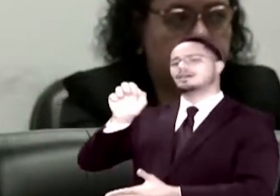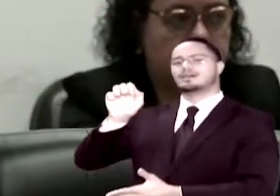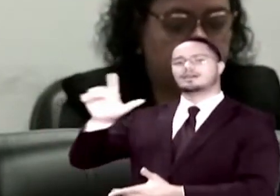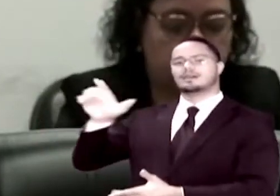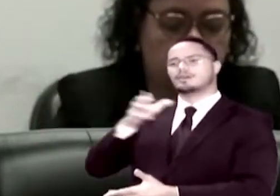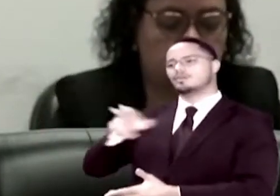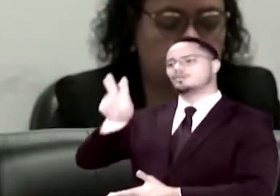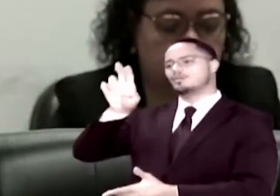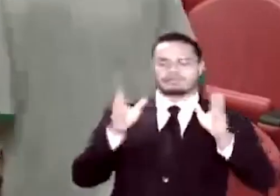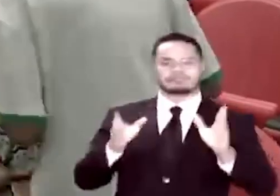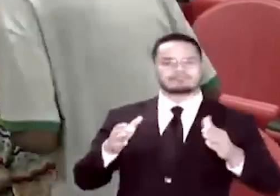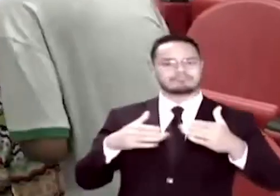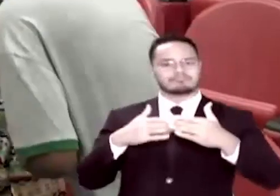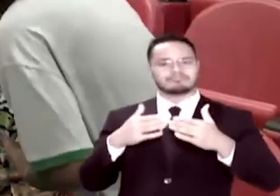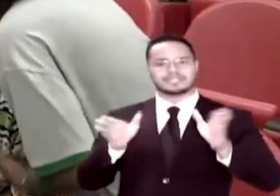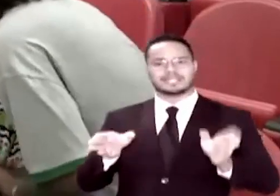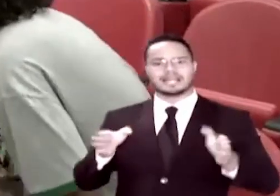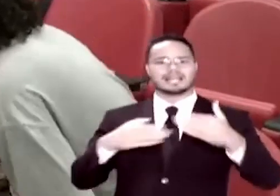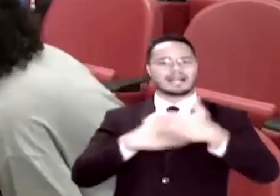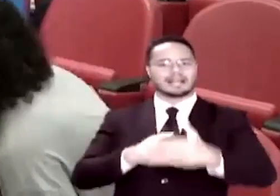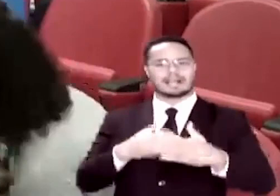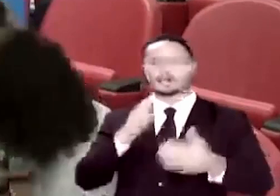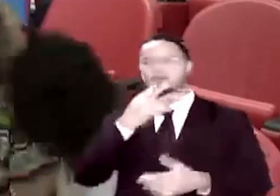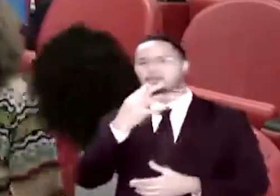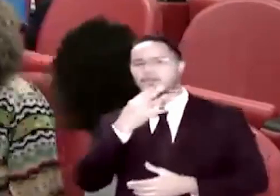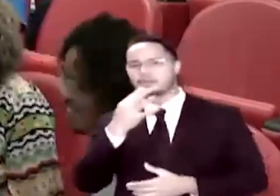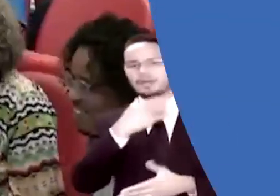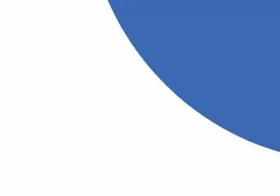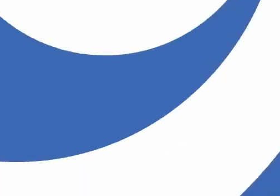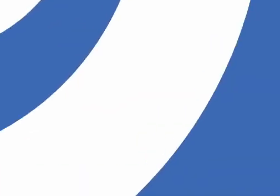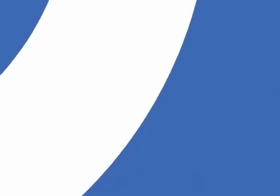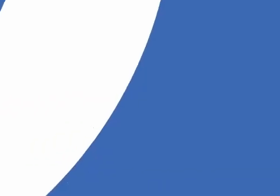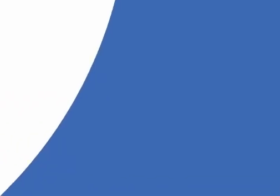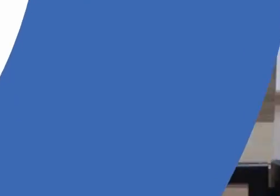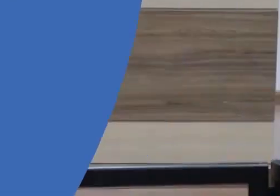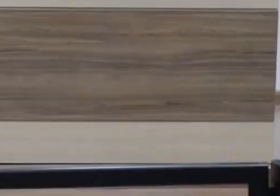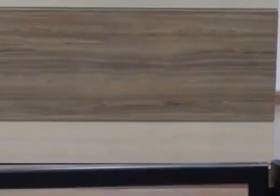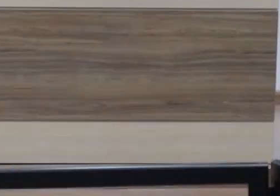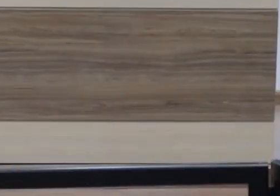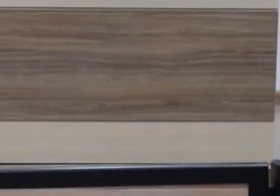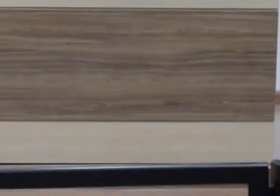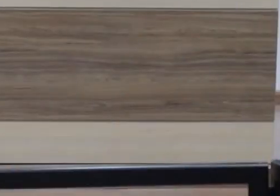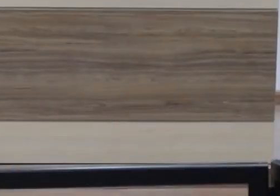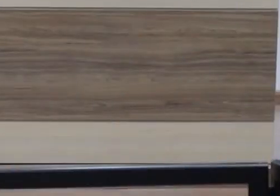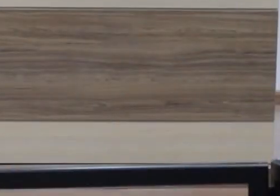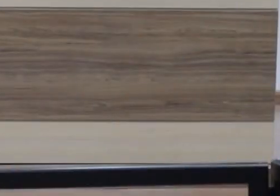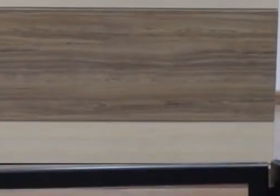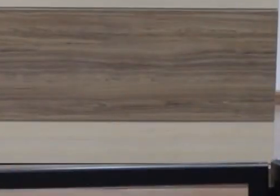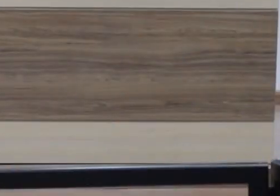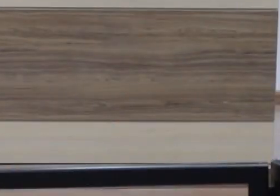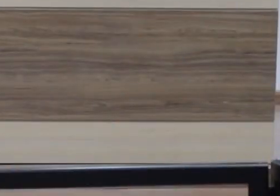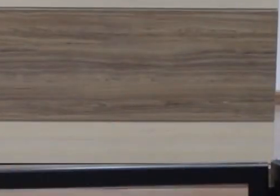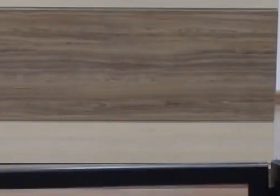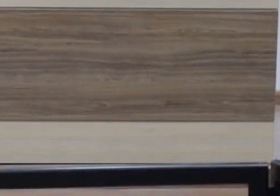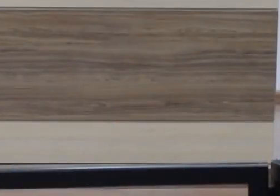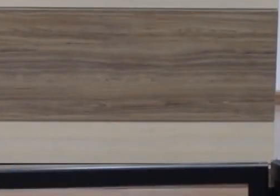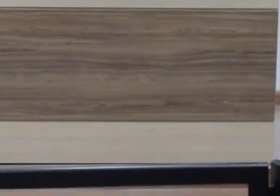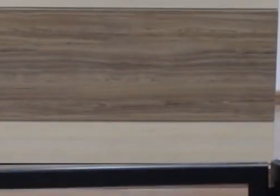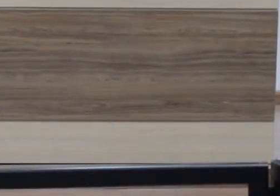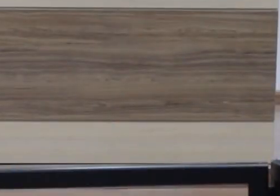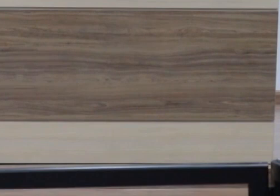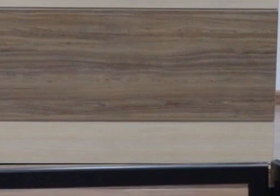Municipal conheceram lá nosso gabinete também sejam muito bem-vindos tá criança aprovado projeto de lei que utiliza espaços